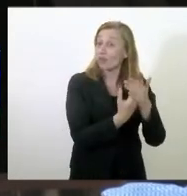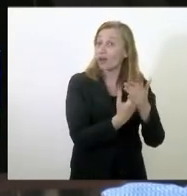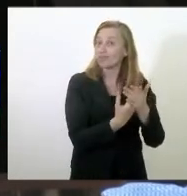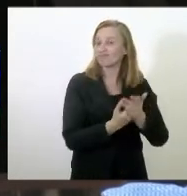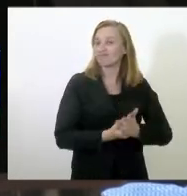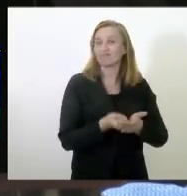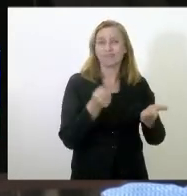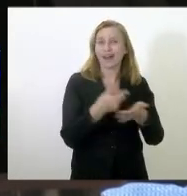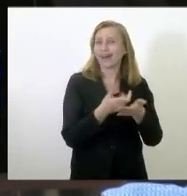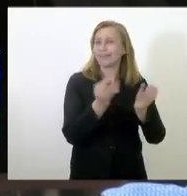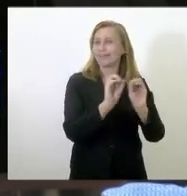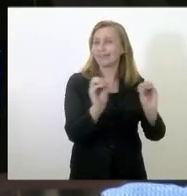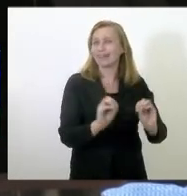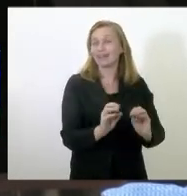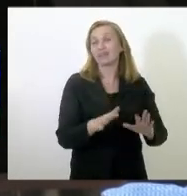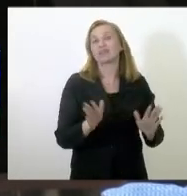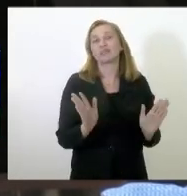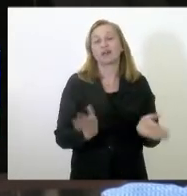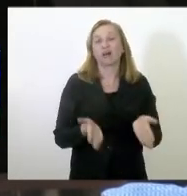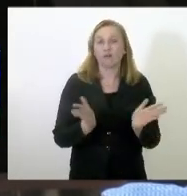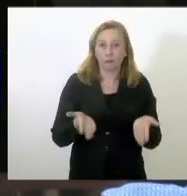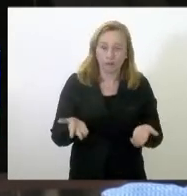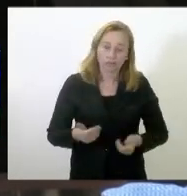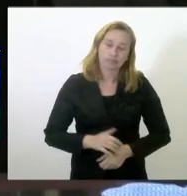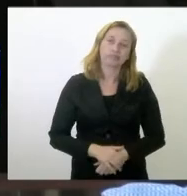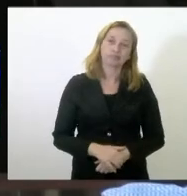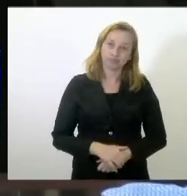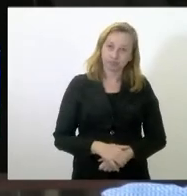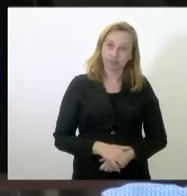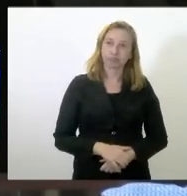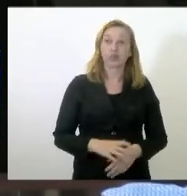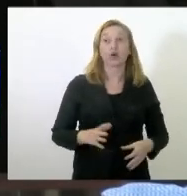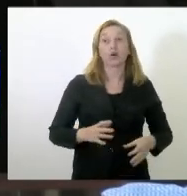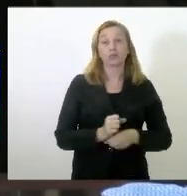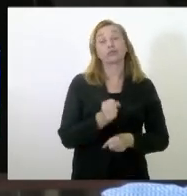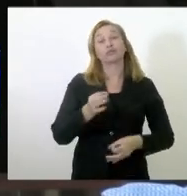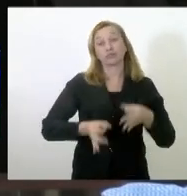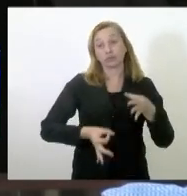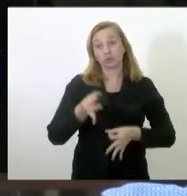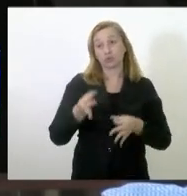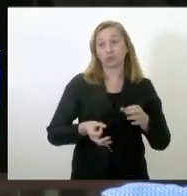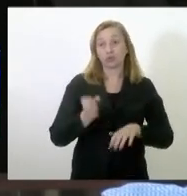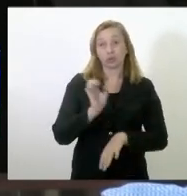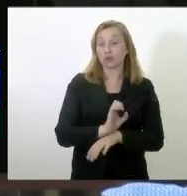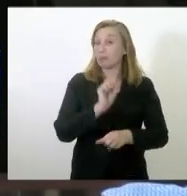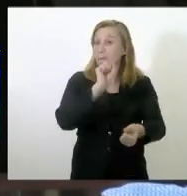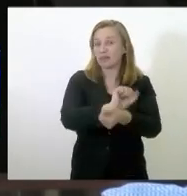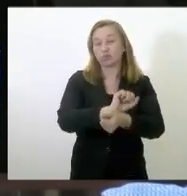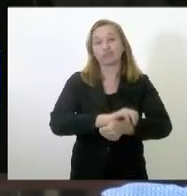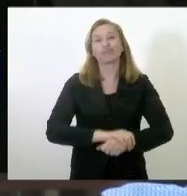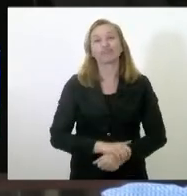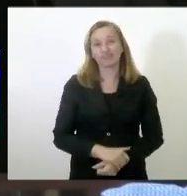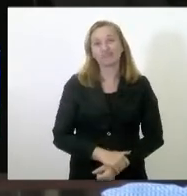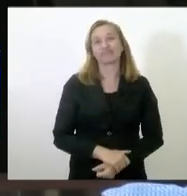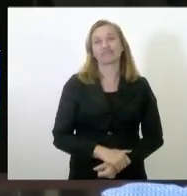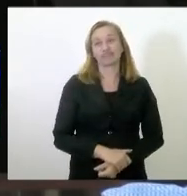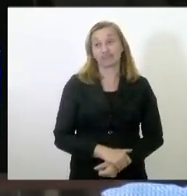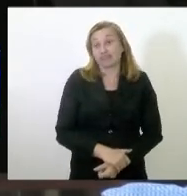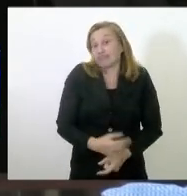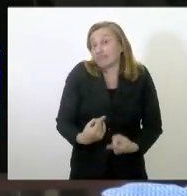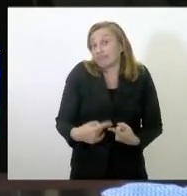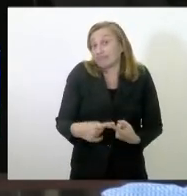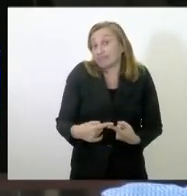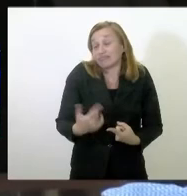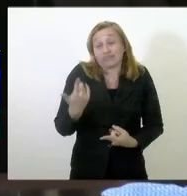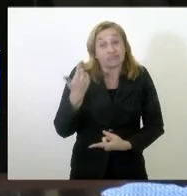um real. E agora o Tribunal de Contas do Estado suspendeu, porque